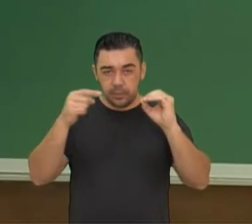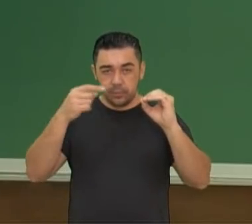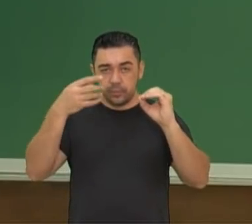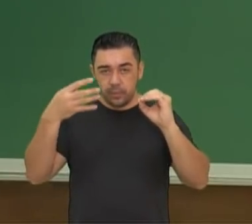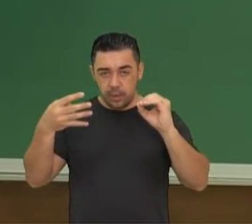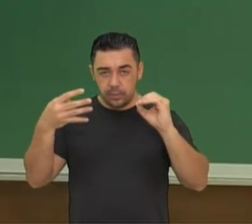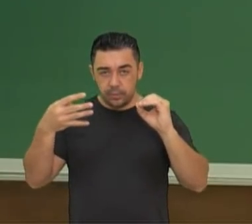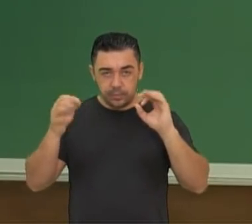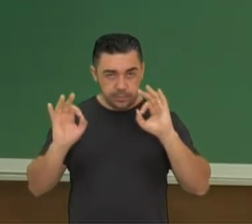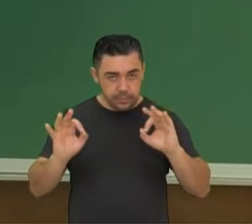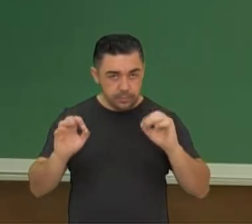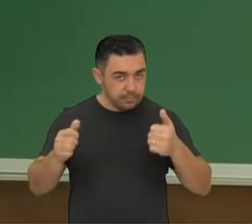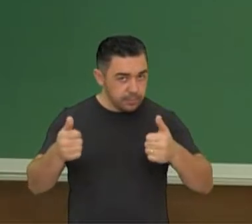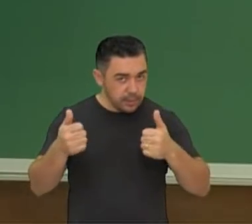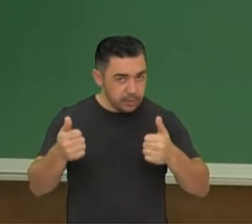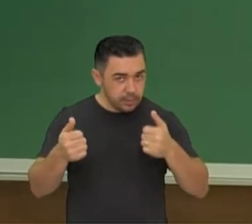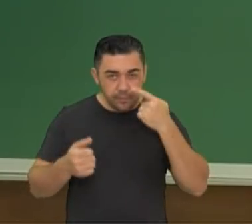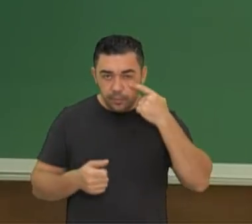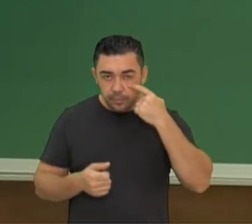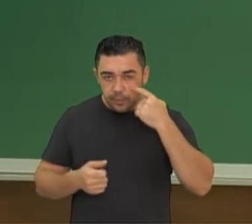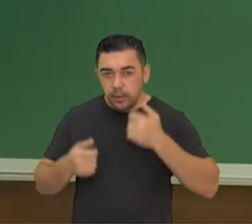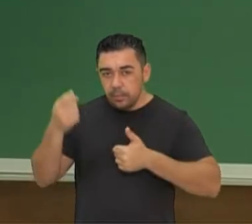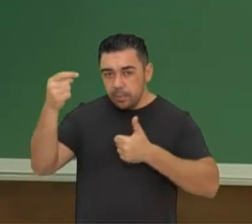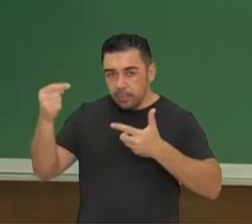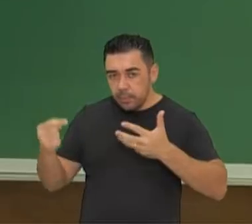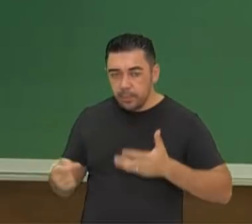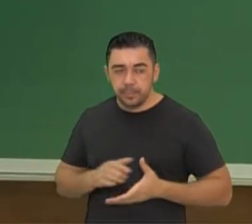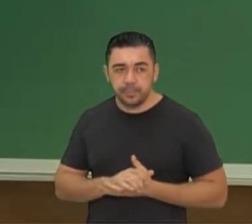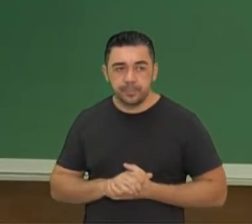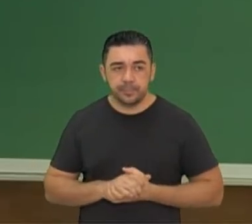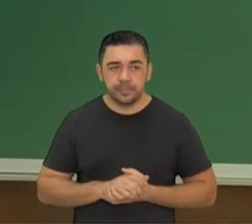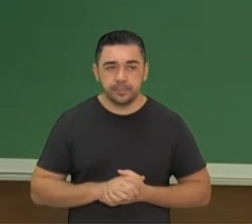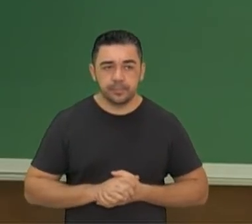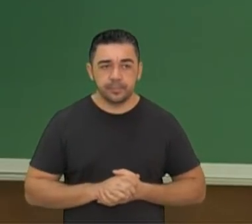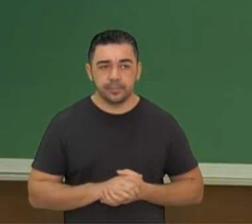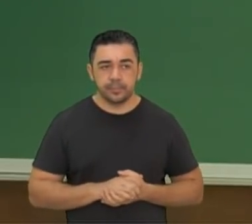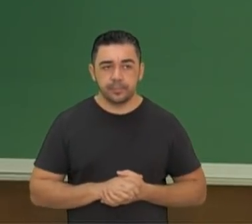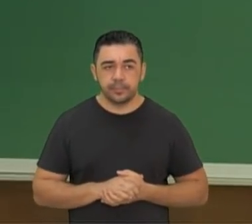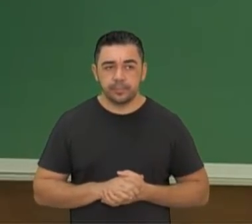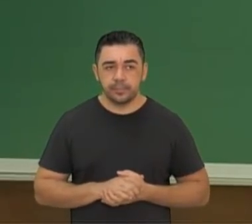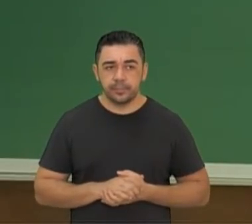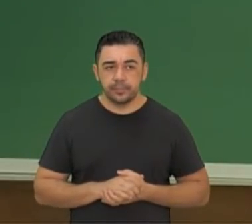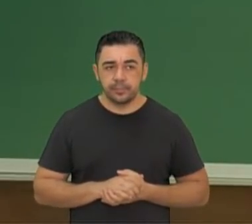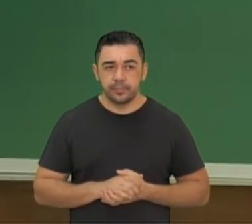y. Beleza? Vamos conferir? Olha lá.